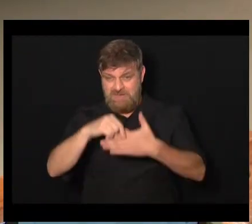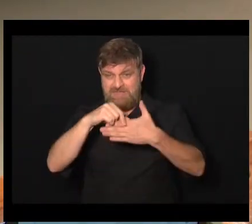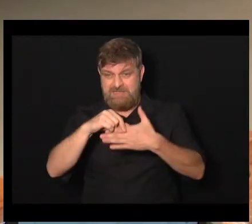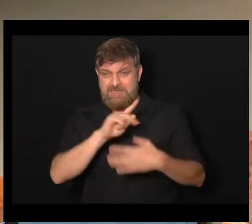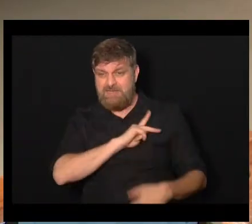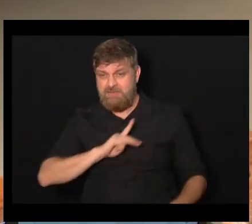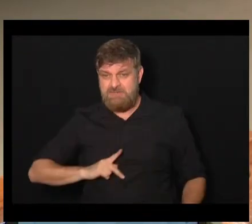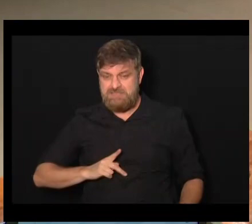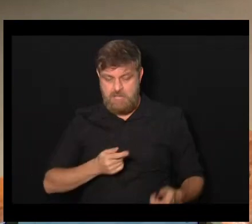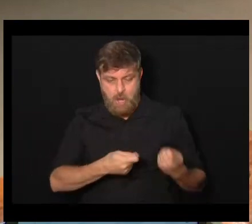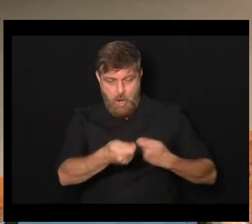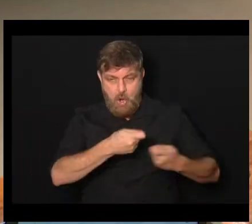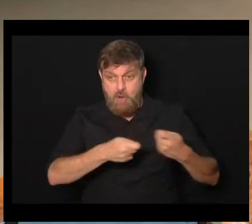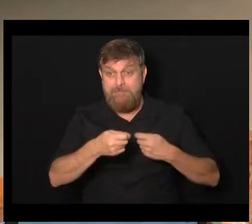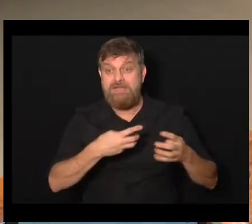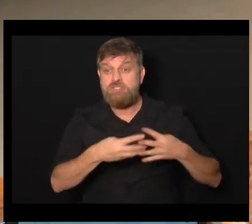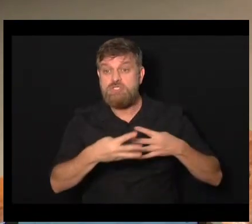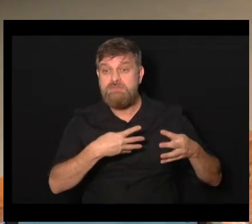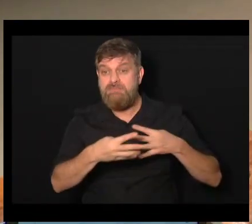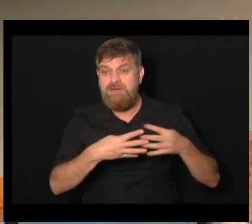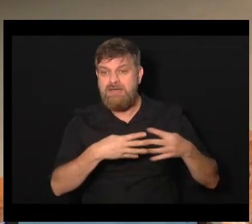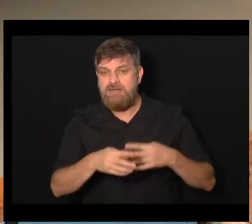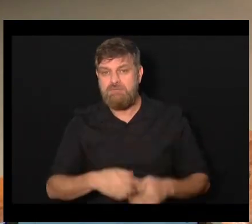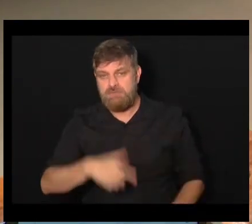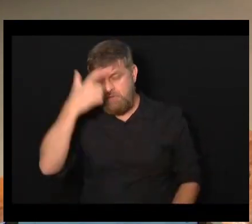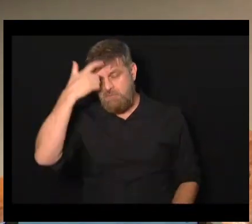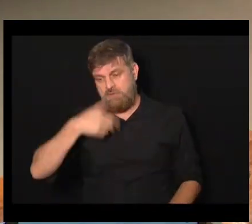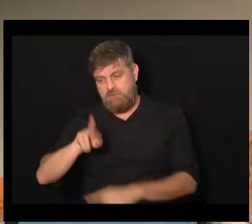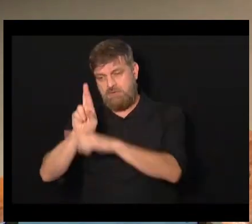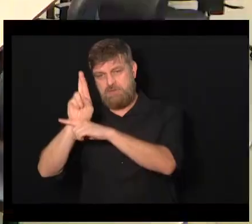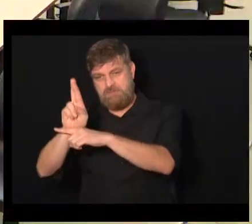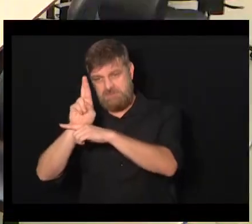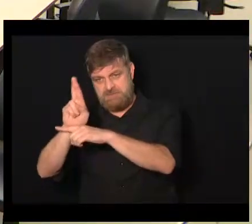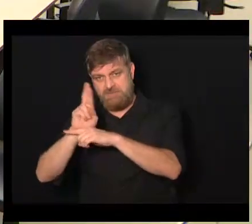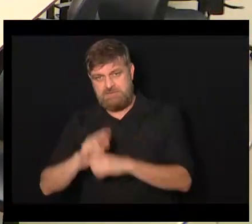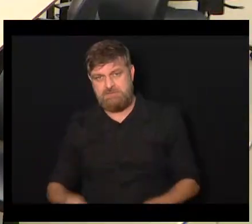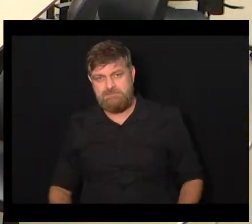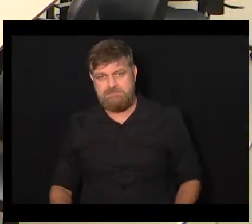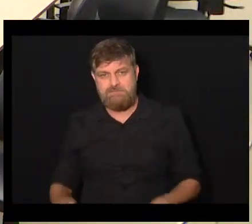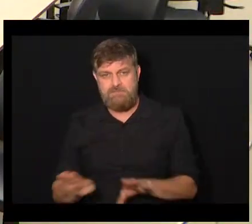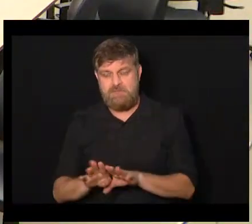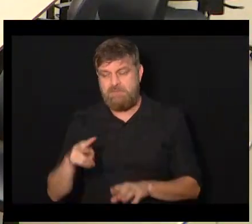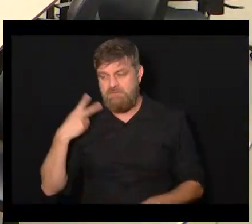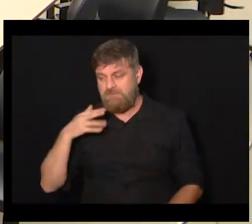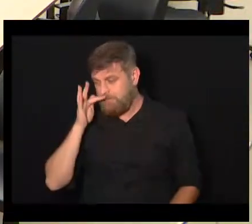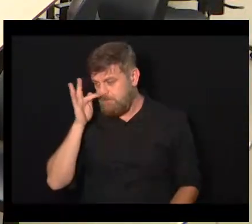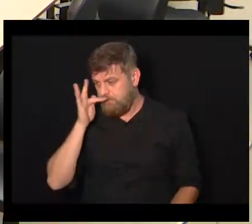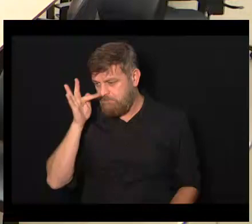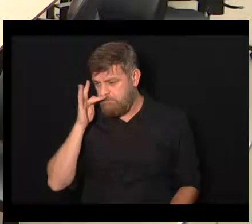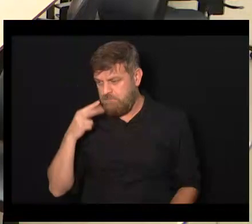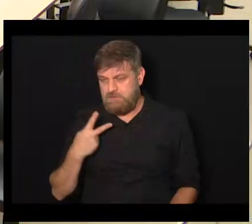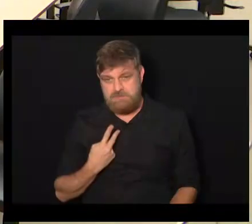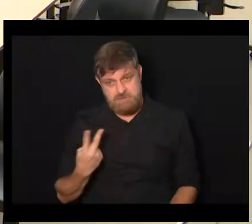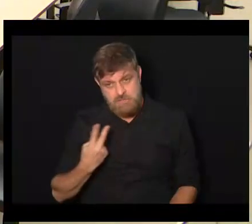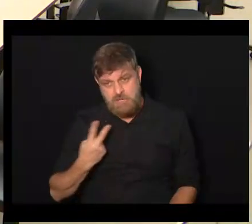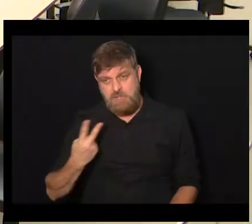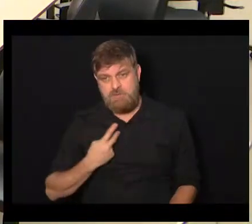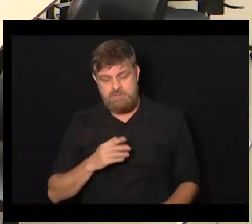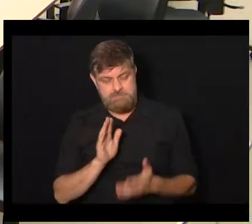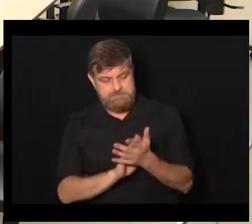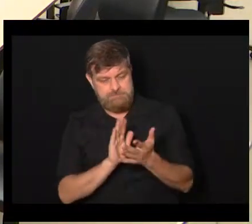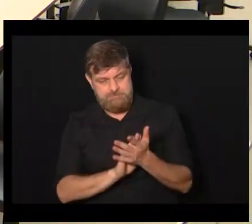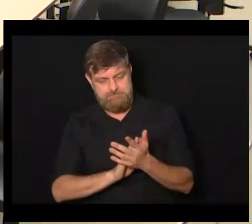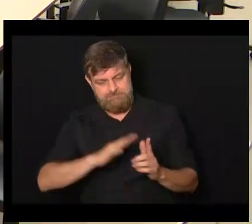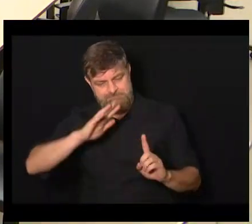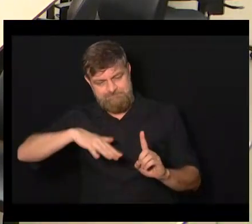presidente do comércio ali de Barão Geraldo. Então, em meu nome, em nome do nosso corregedor, vereador Antônio Flores, registramos, então, a presença